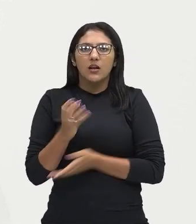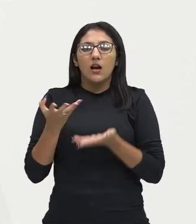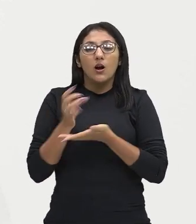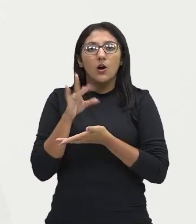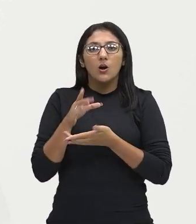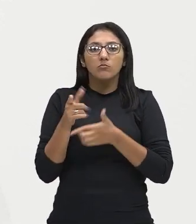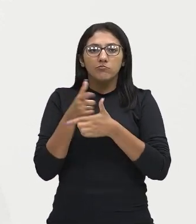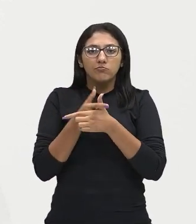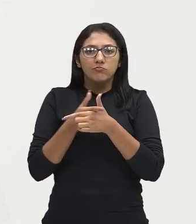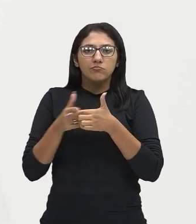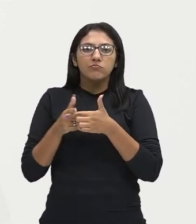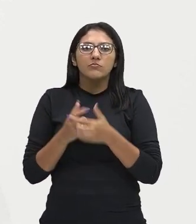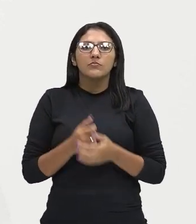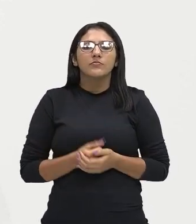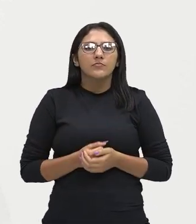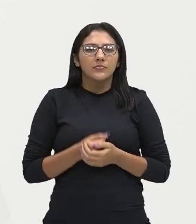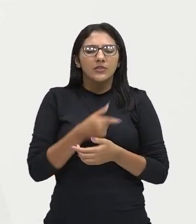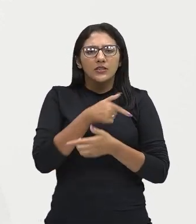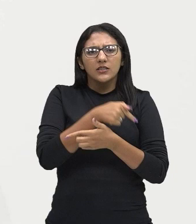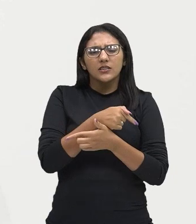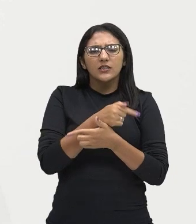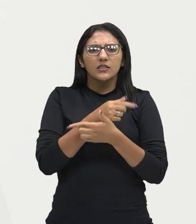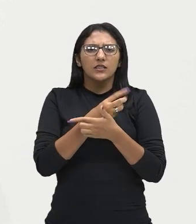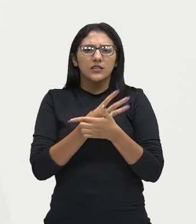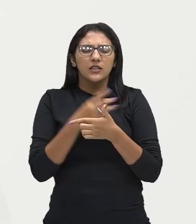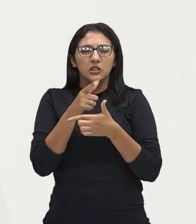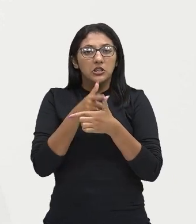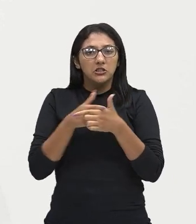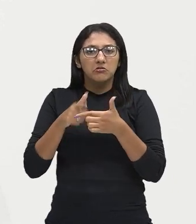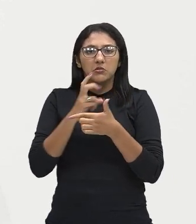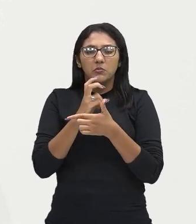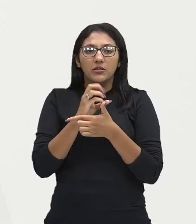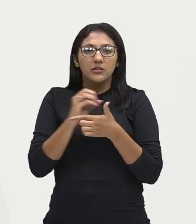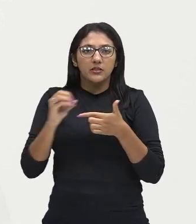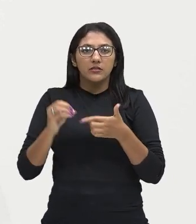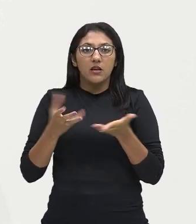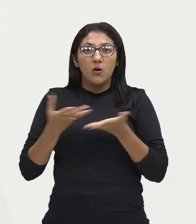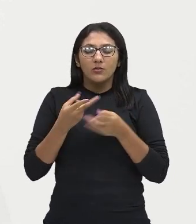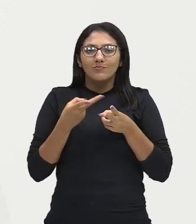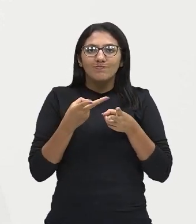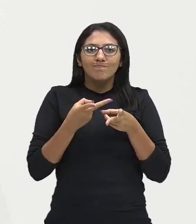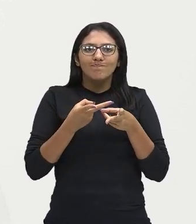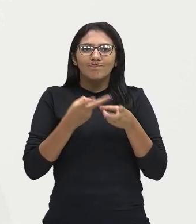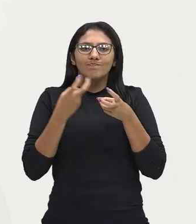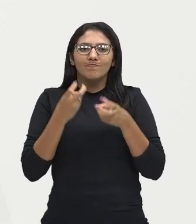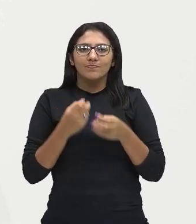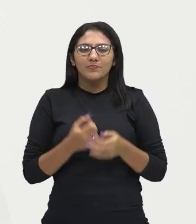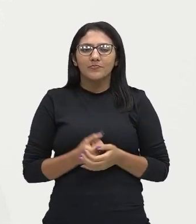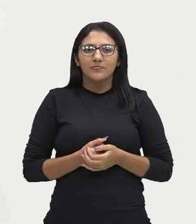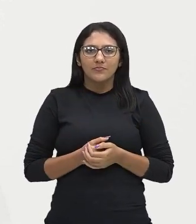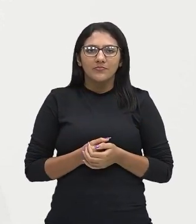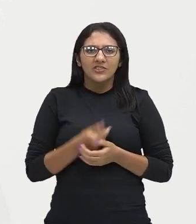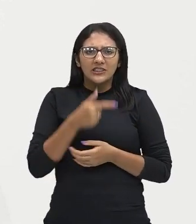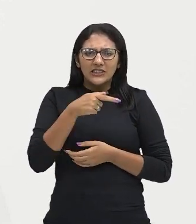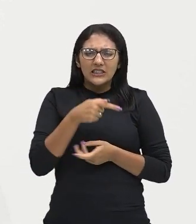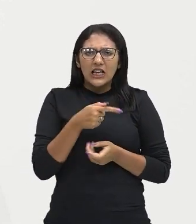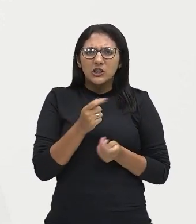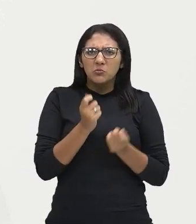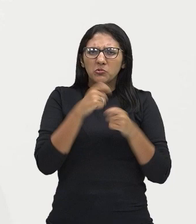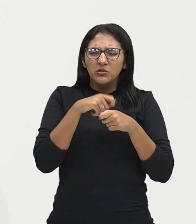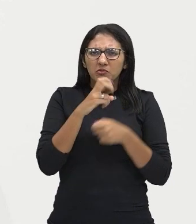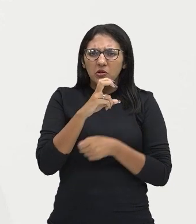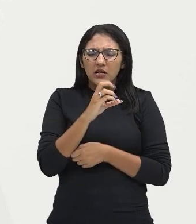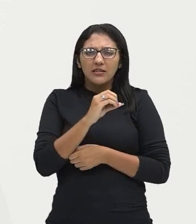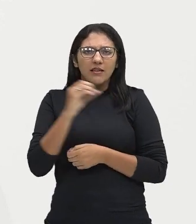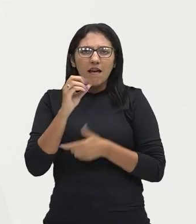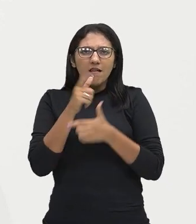ó, 73 dividido para 500, pessoal. Agora perceba o seguinte, 7 dá para dividir por 500 usando